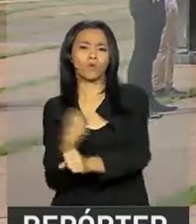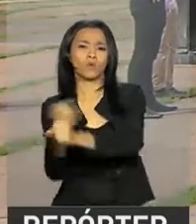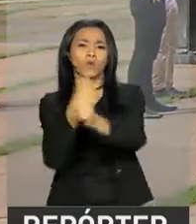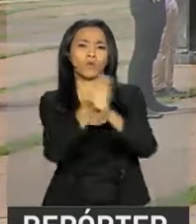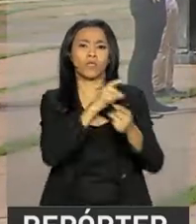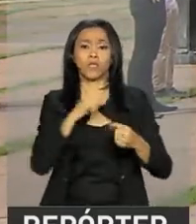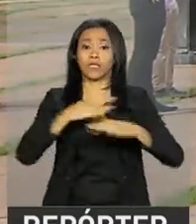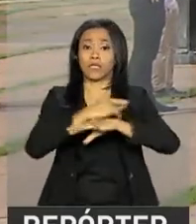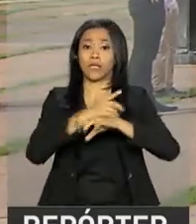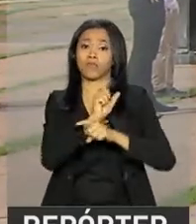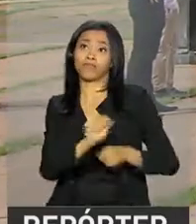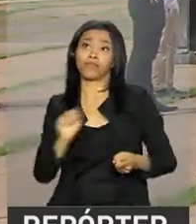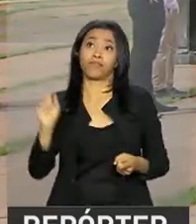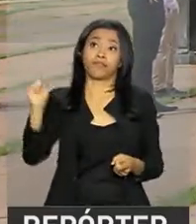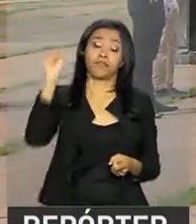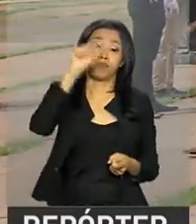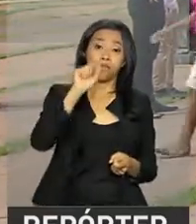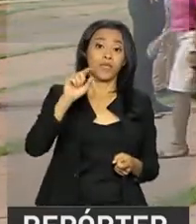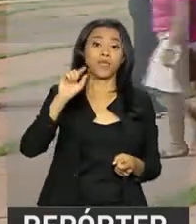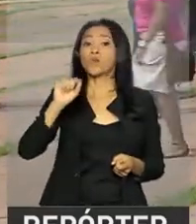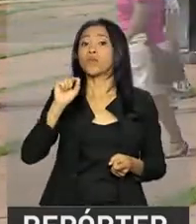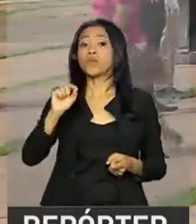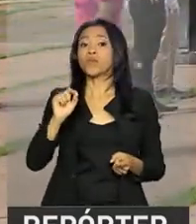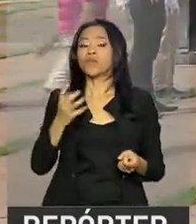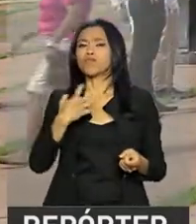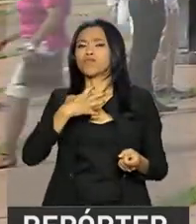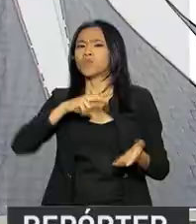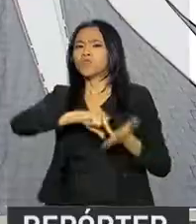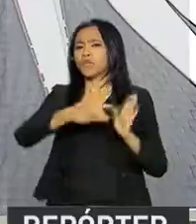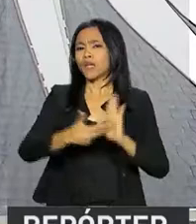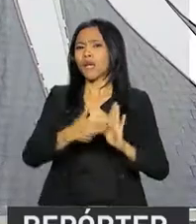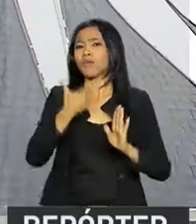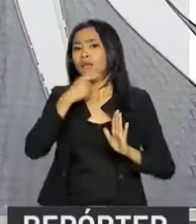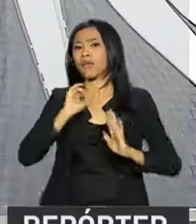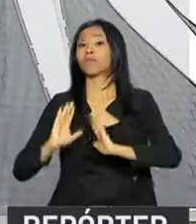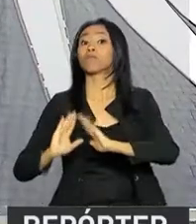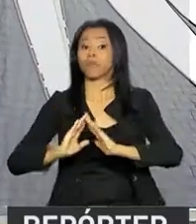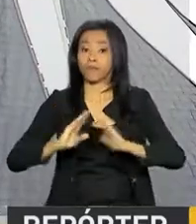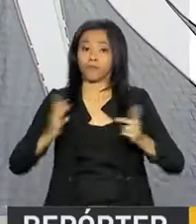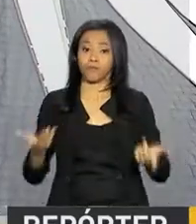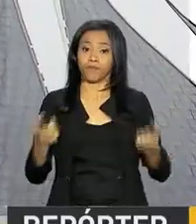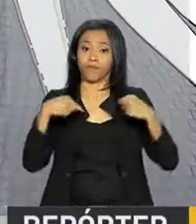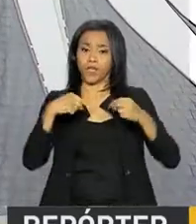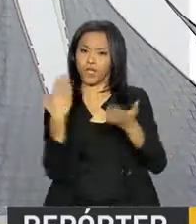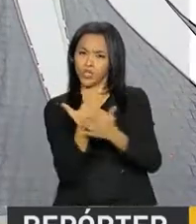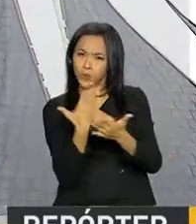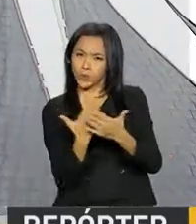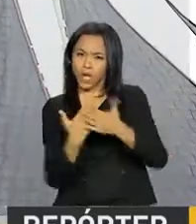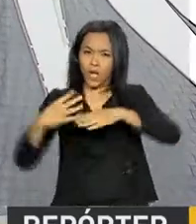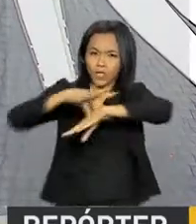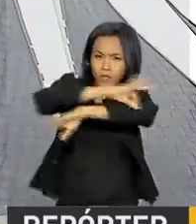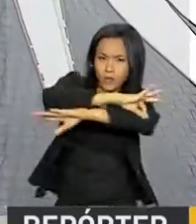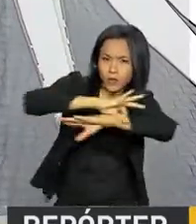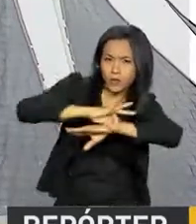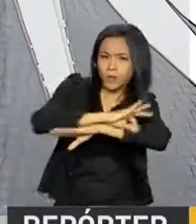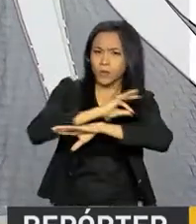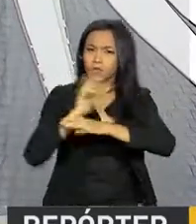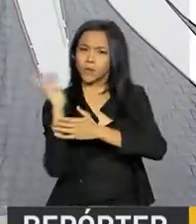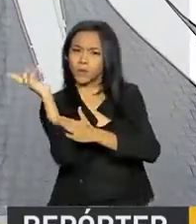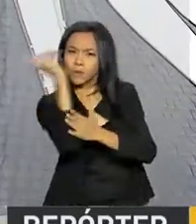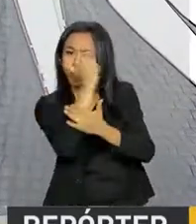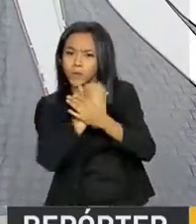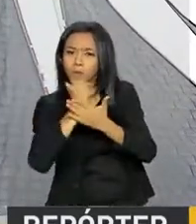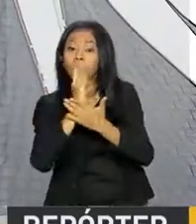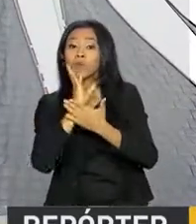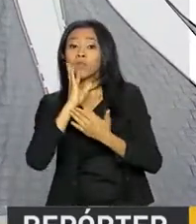e o que gera próprios moradores a dignificar a cidade estudar as formas arquitetura conhecer a história